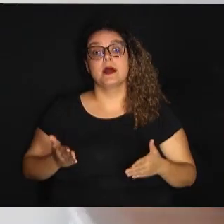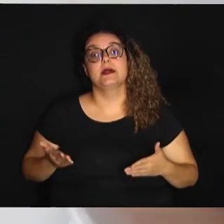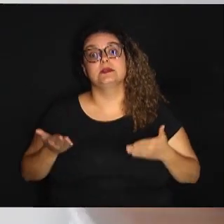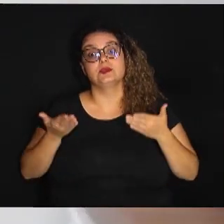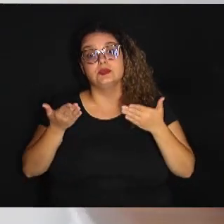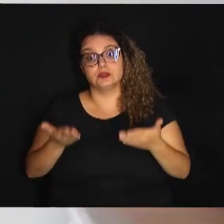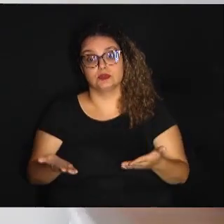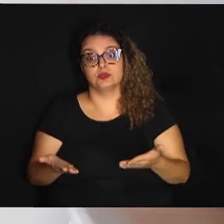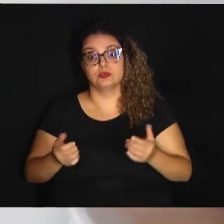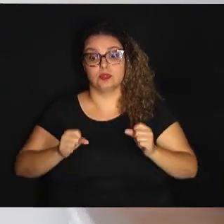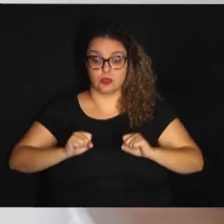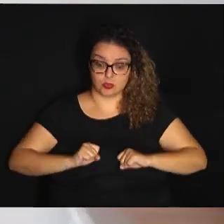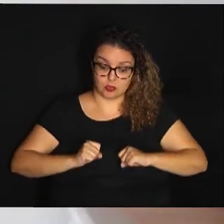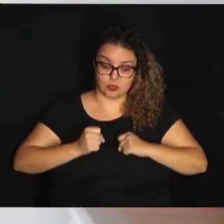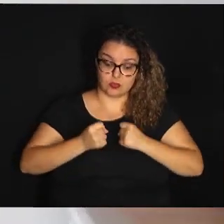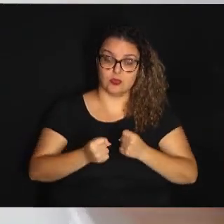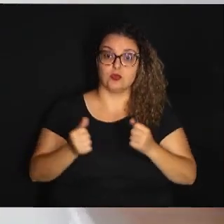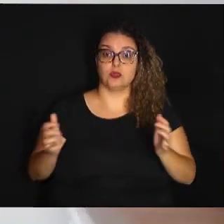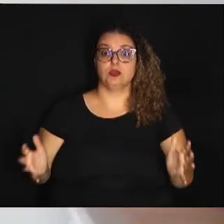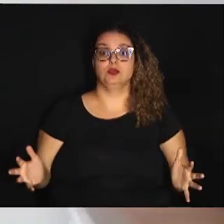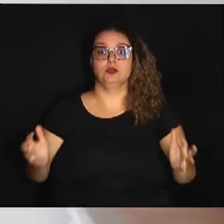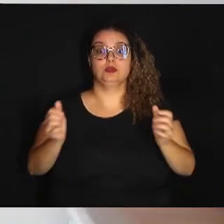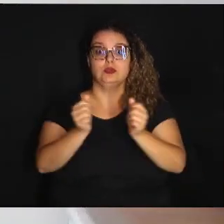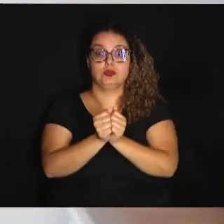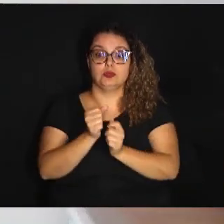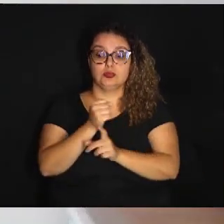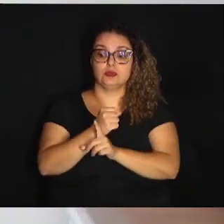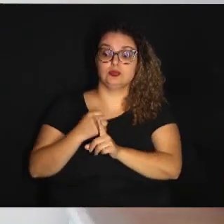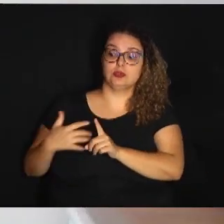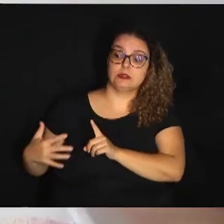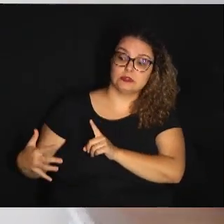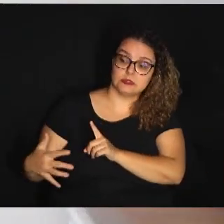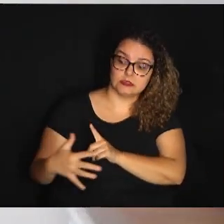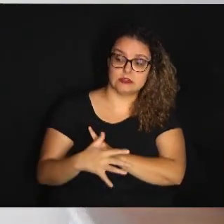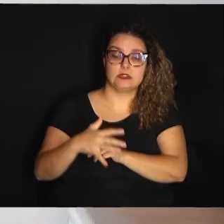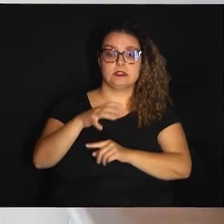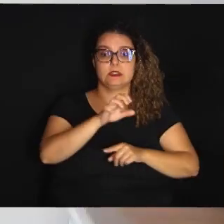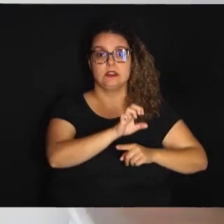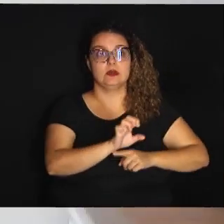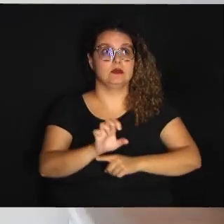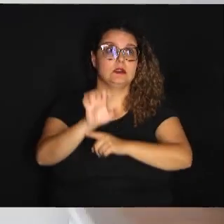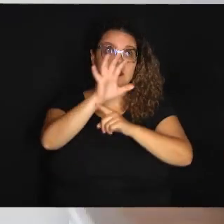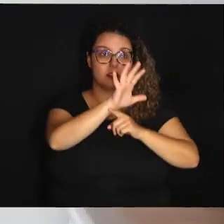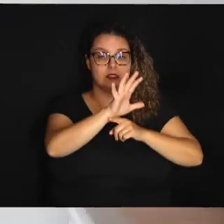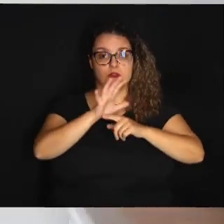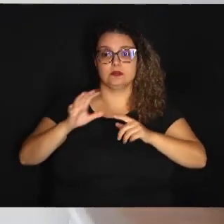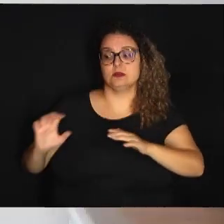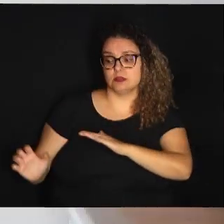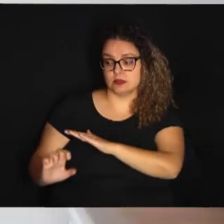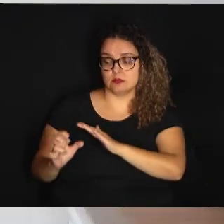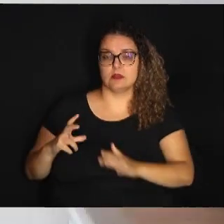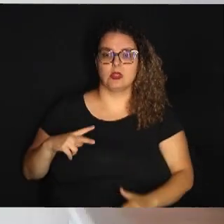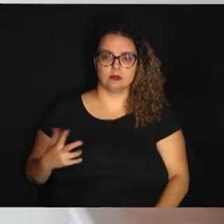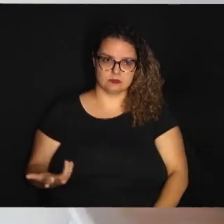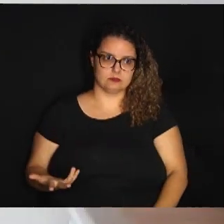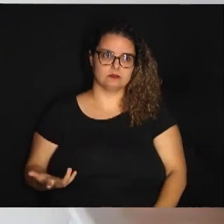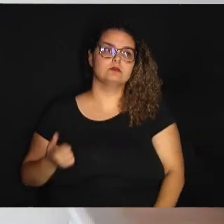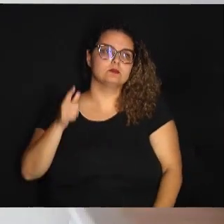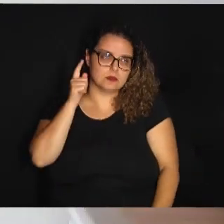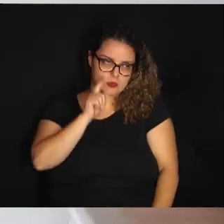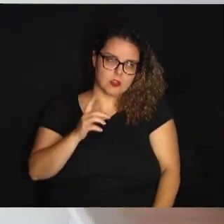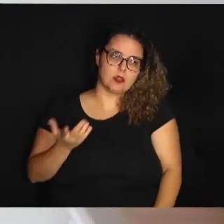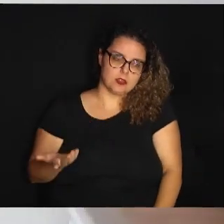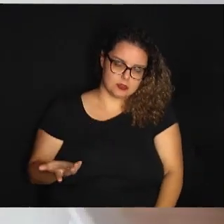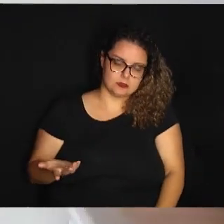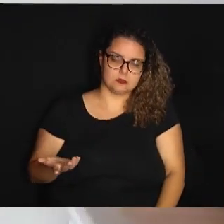Mas, diante de um esforço conjunto, sociedade, Estado, iniciativa